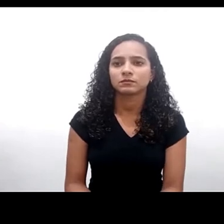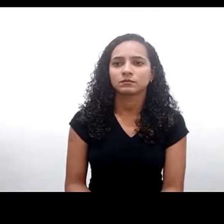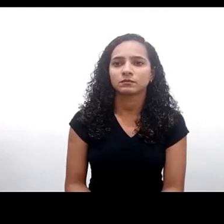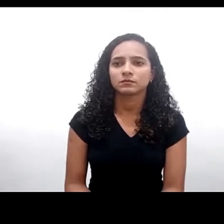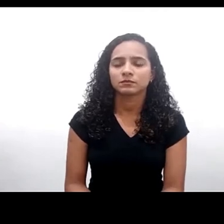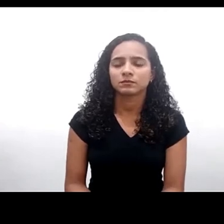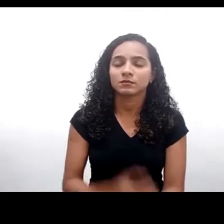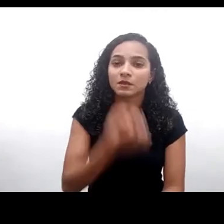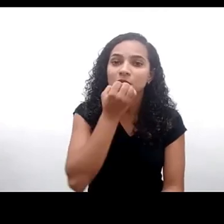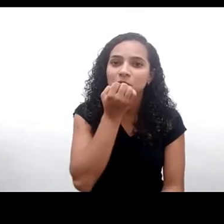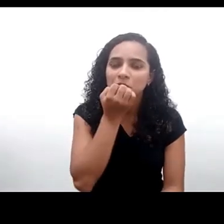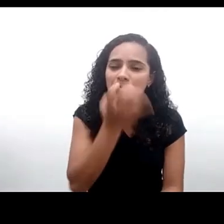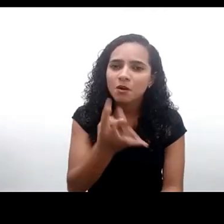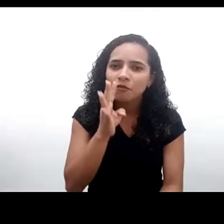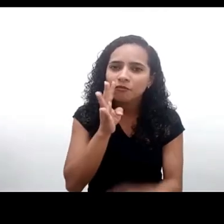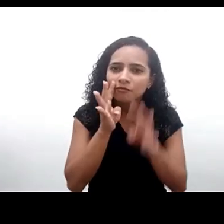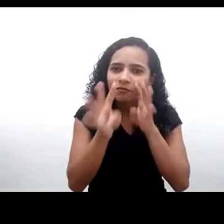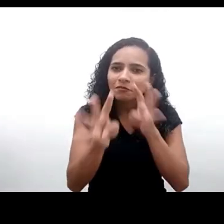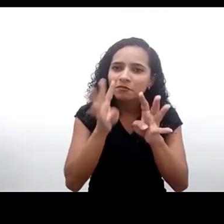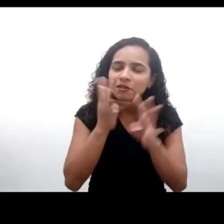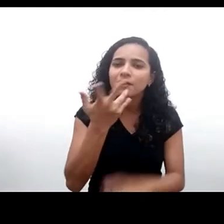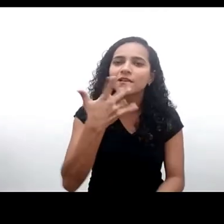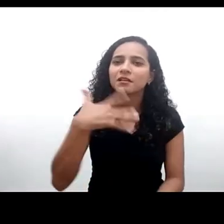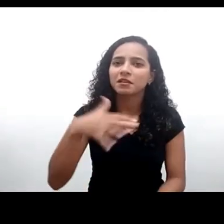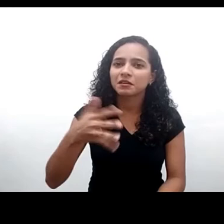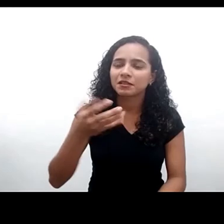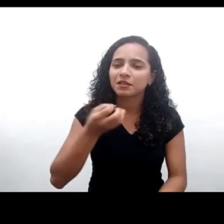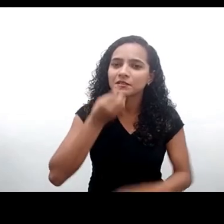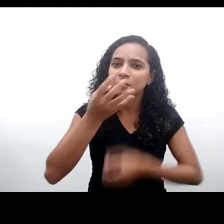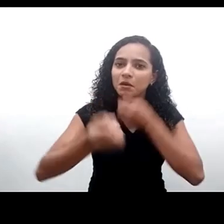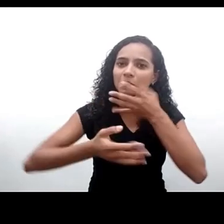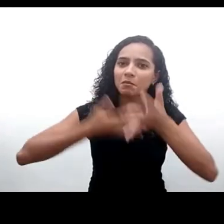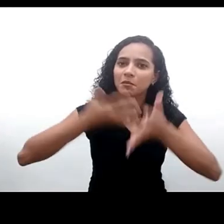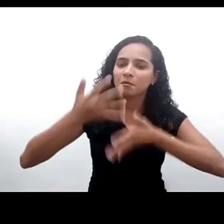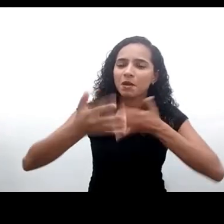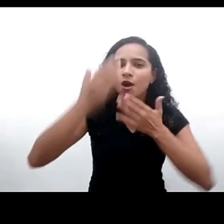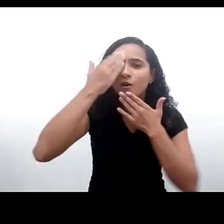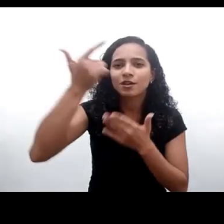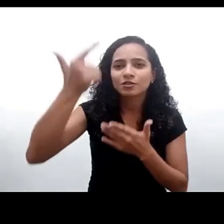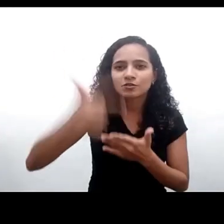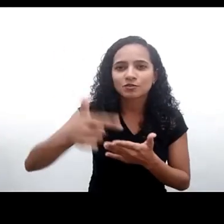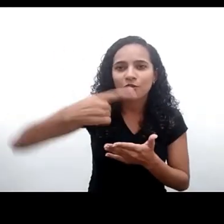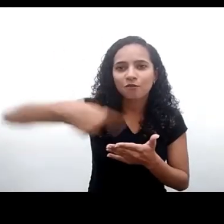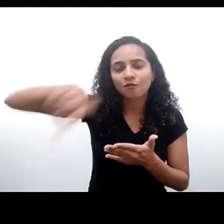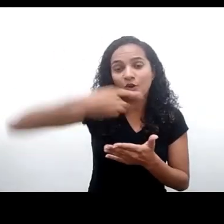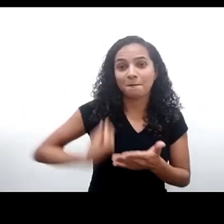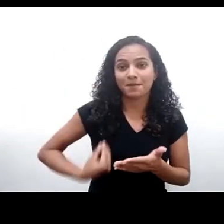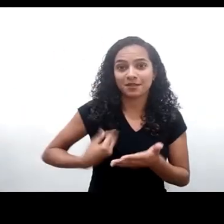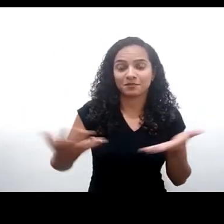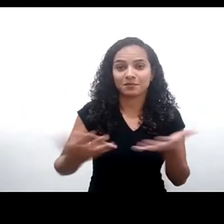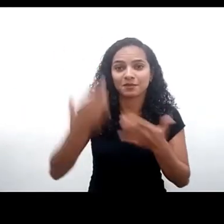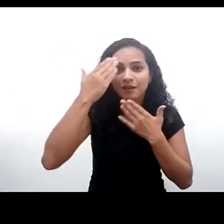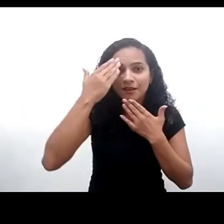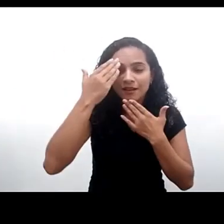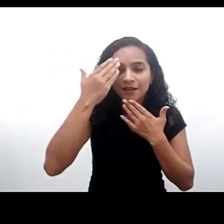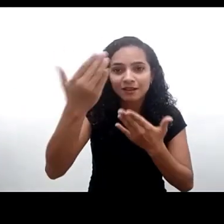Que bom ouvir as crianças, hein, gente? Obrigado mais uma vez a todos que estão participando conosco hoje. Agradecemos